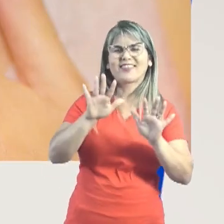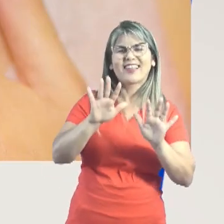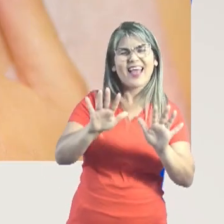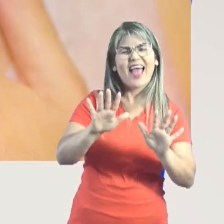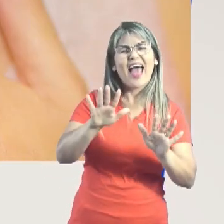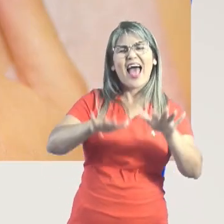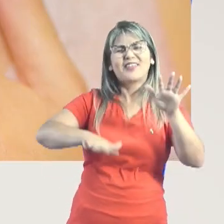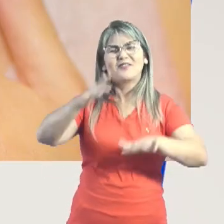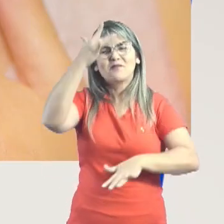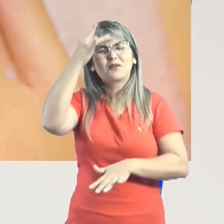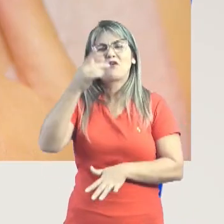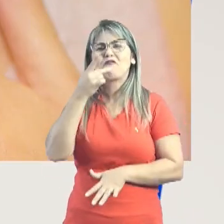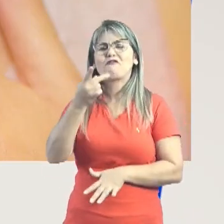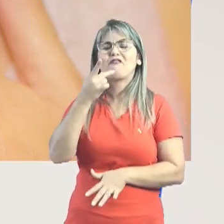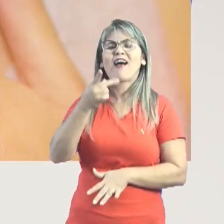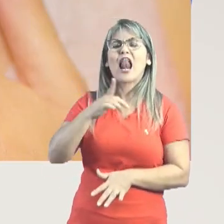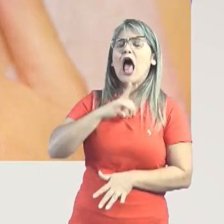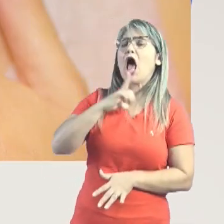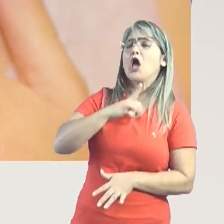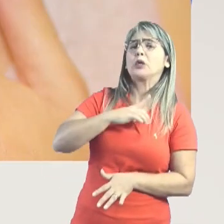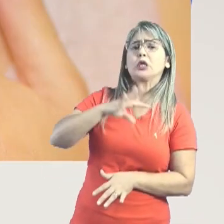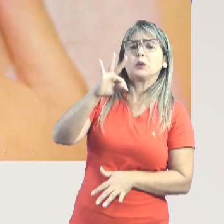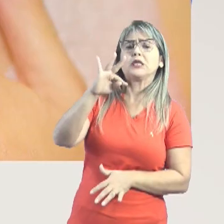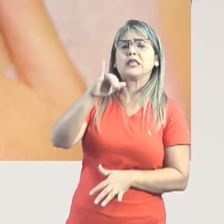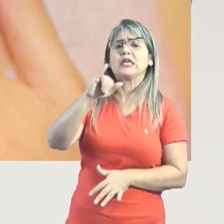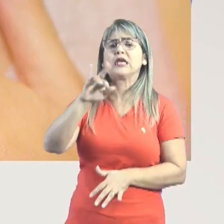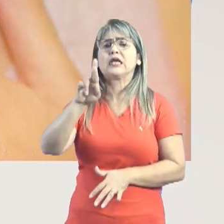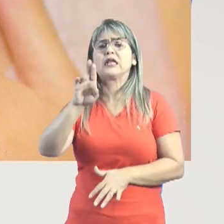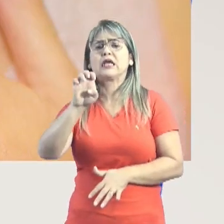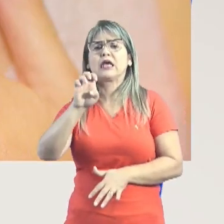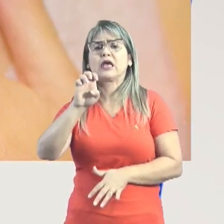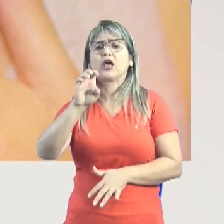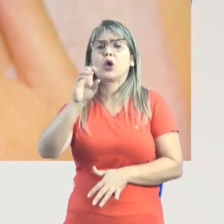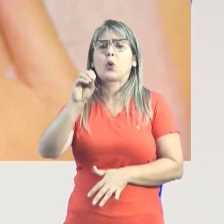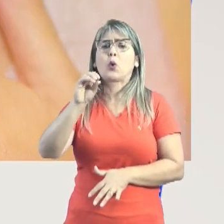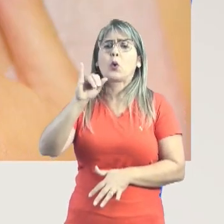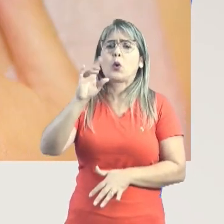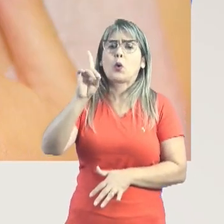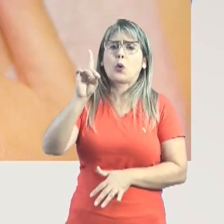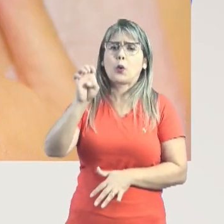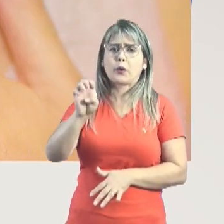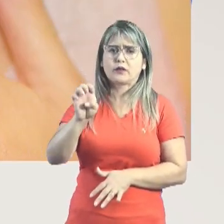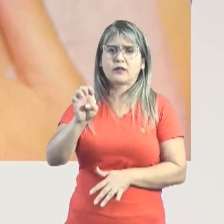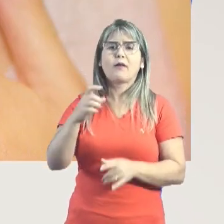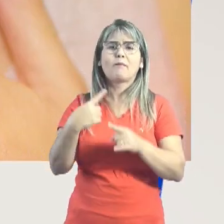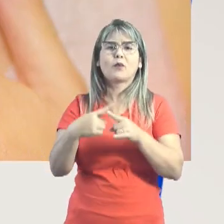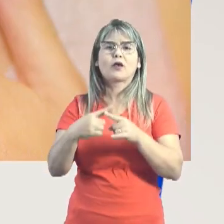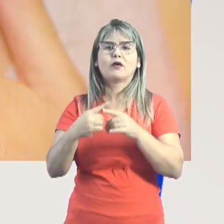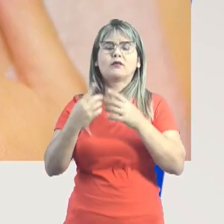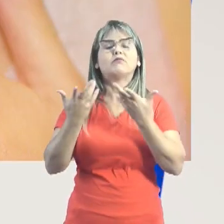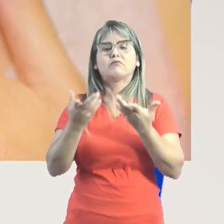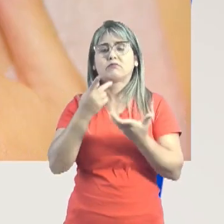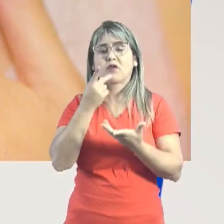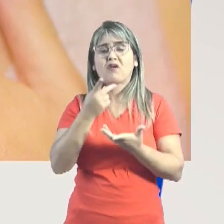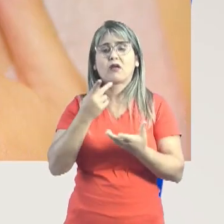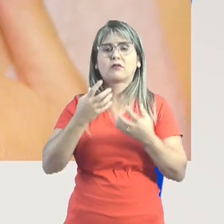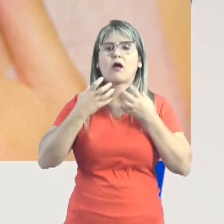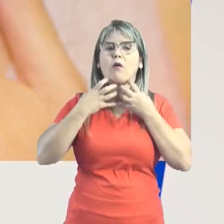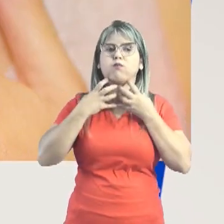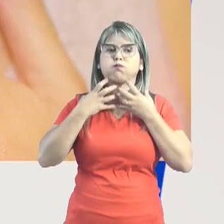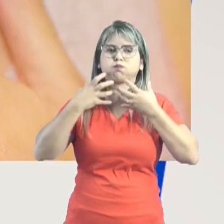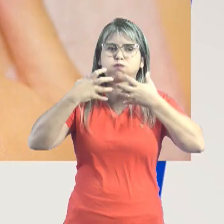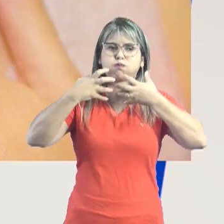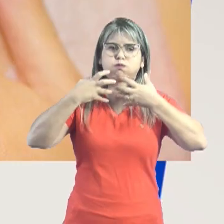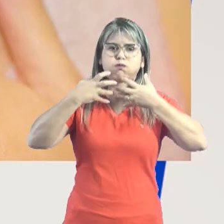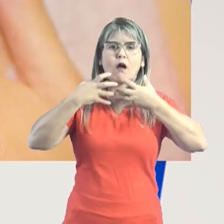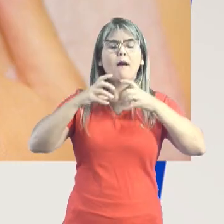tem. É uma glândula. Agora, o aumento exagerado da tireoide, isto é, o hipertireoidismo, não pode acontecer. E